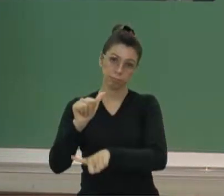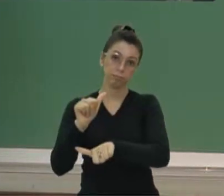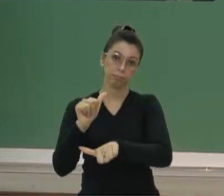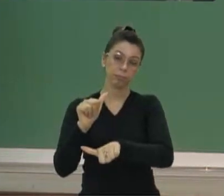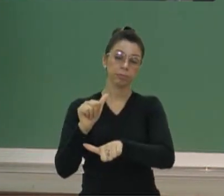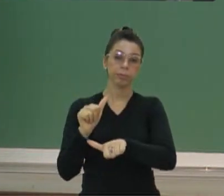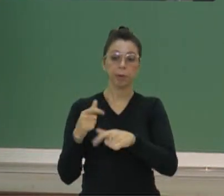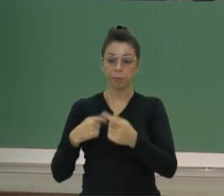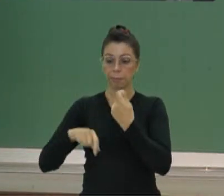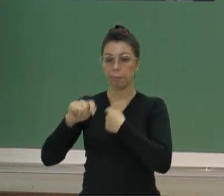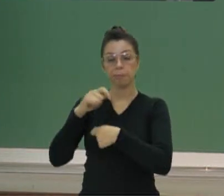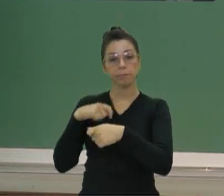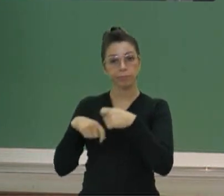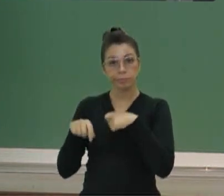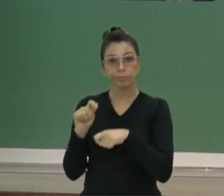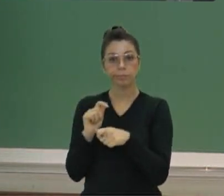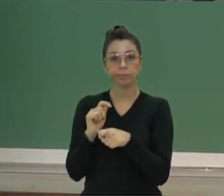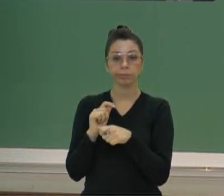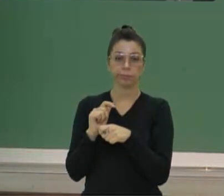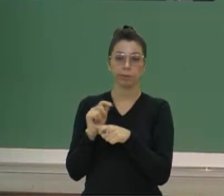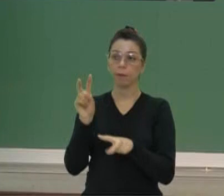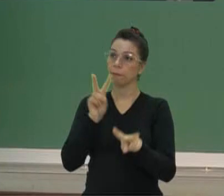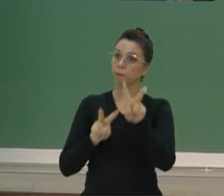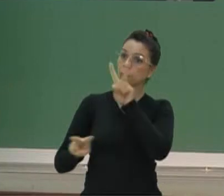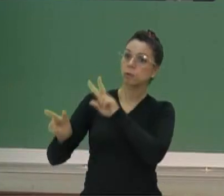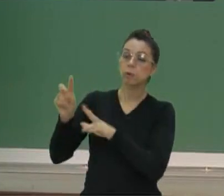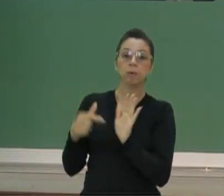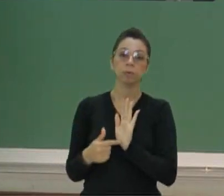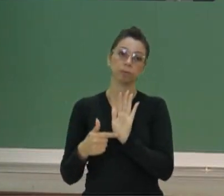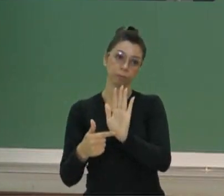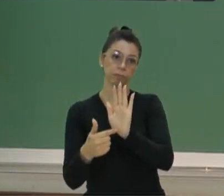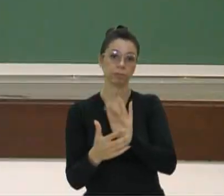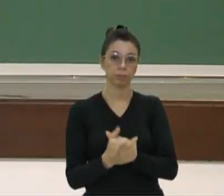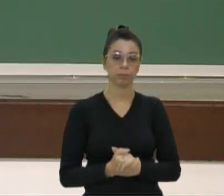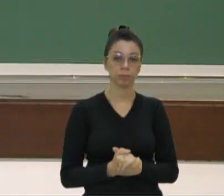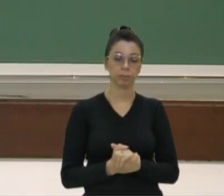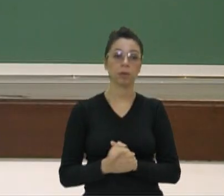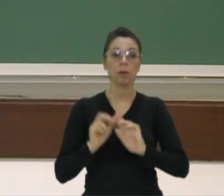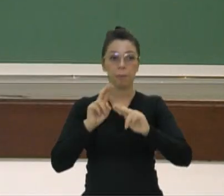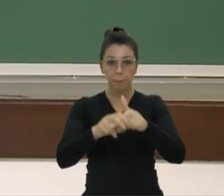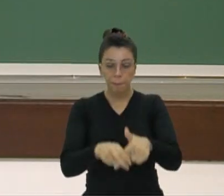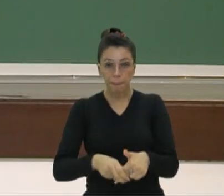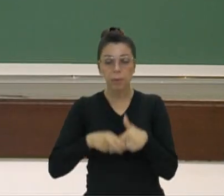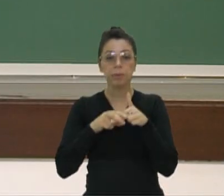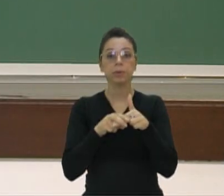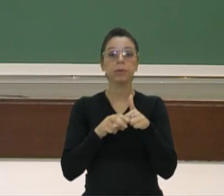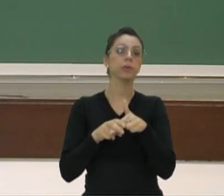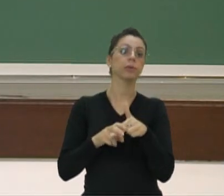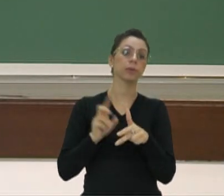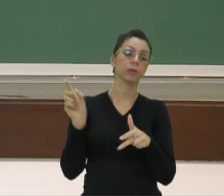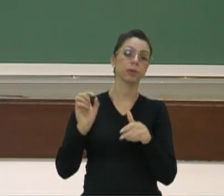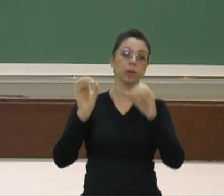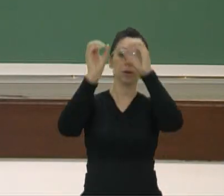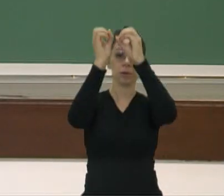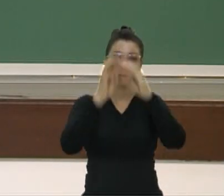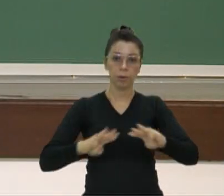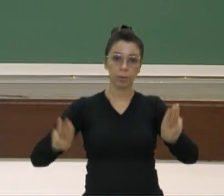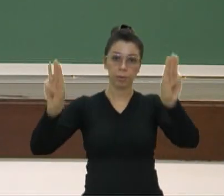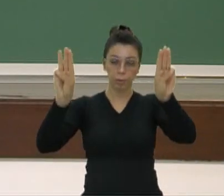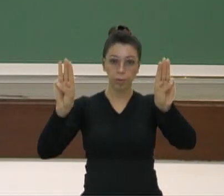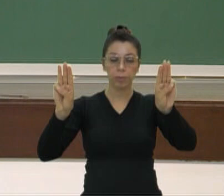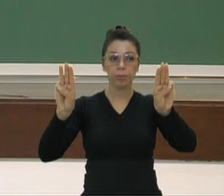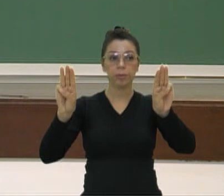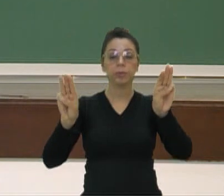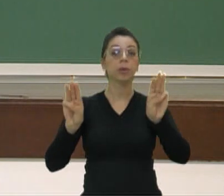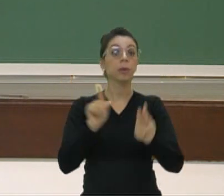questões econômicas e visuais que se apresentam. Então, por isso, puxamos a questão das Nações Unidas,